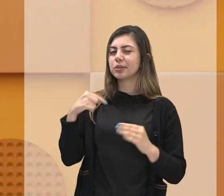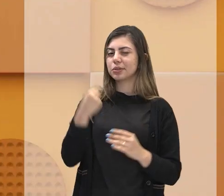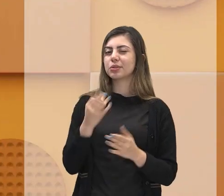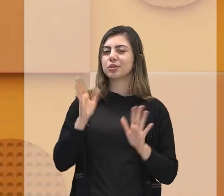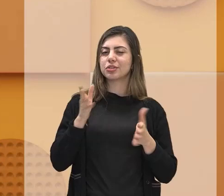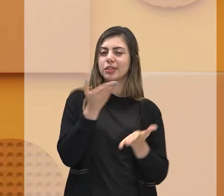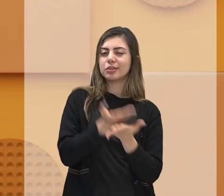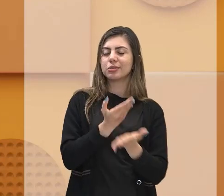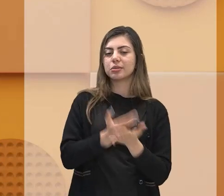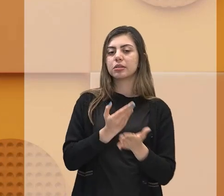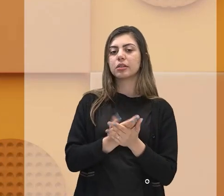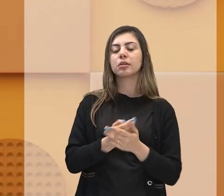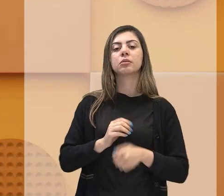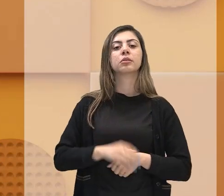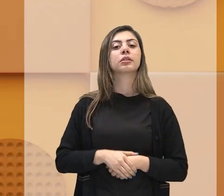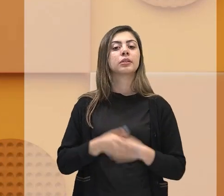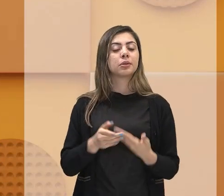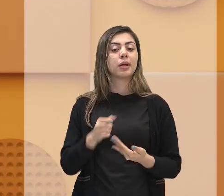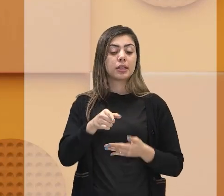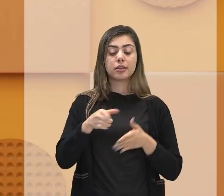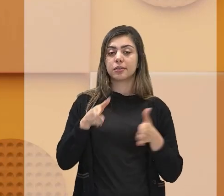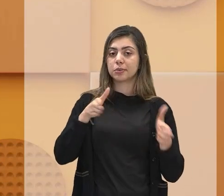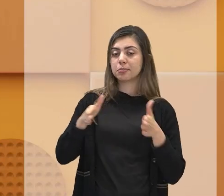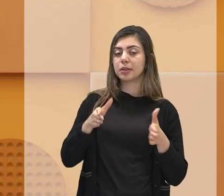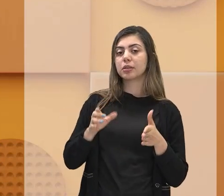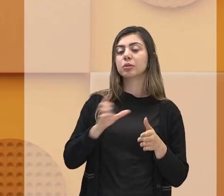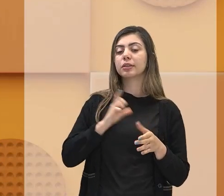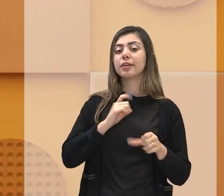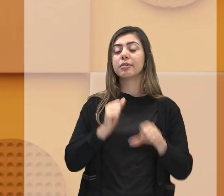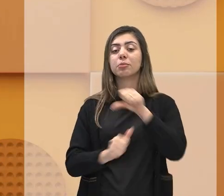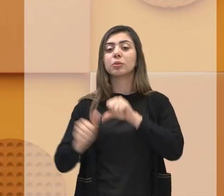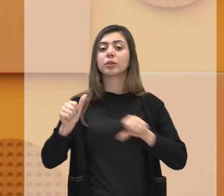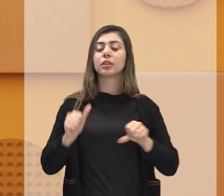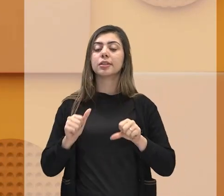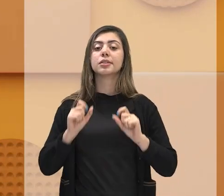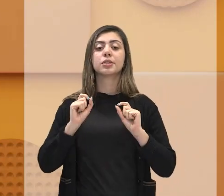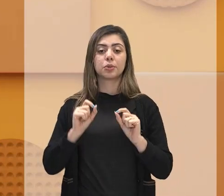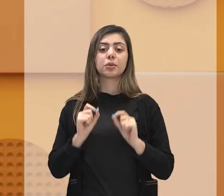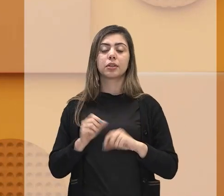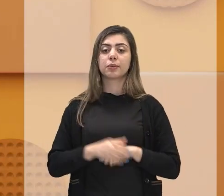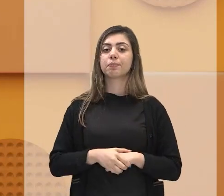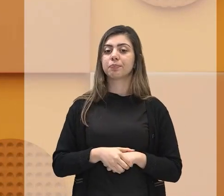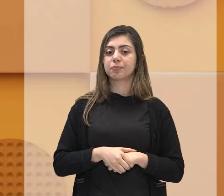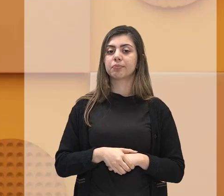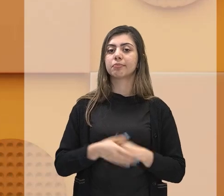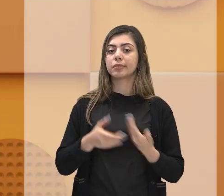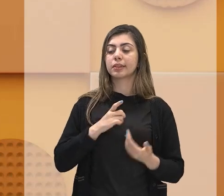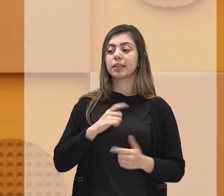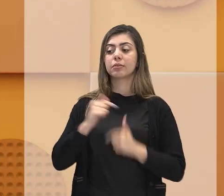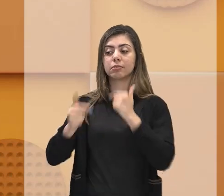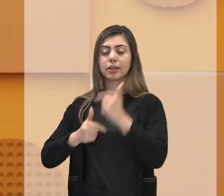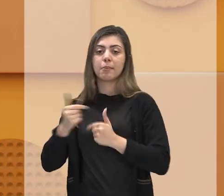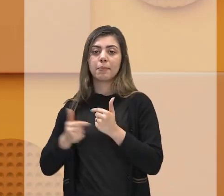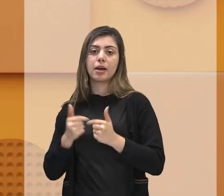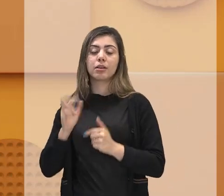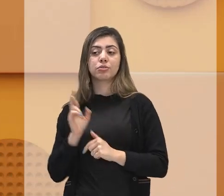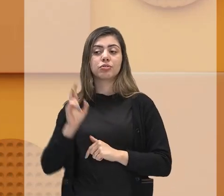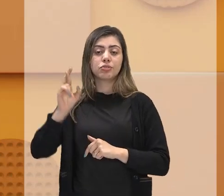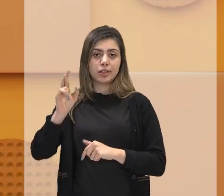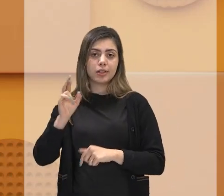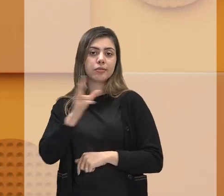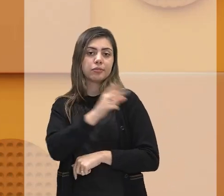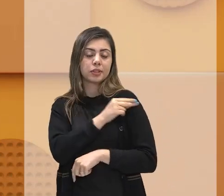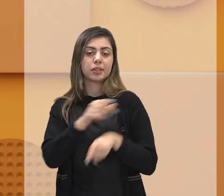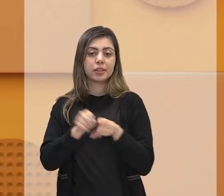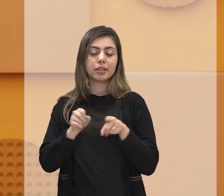viu durante esse processo, mudaram não só a questão das relações de trabalho de patrão e empregado, a questão